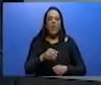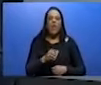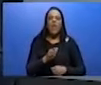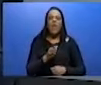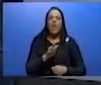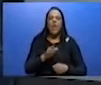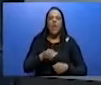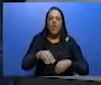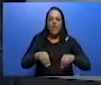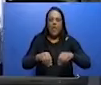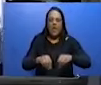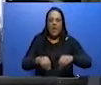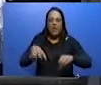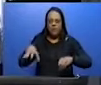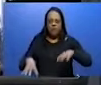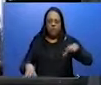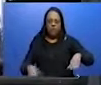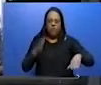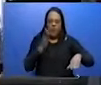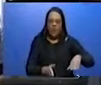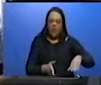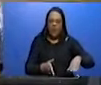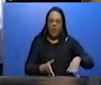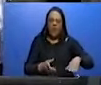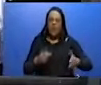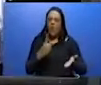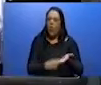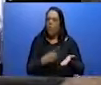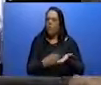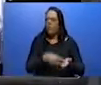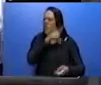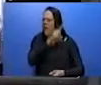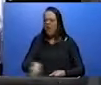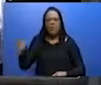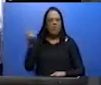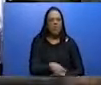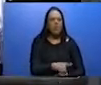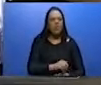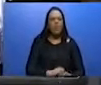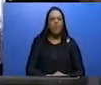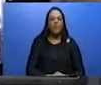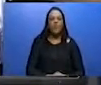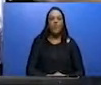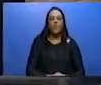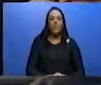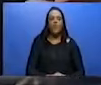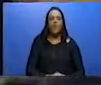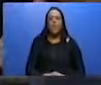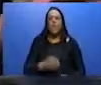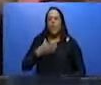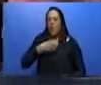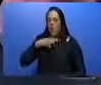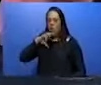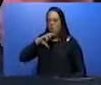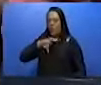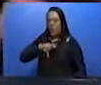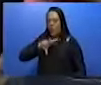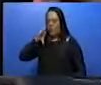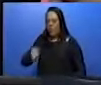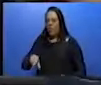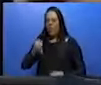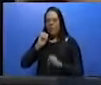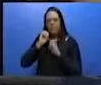os franceses caíram fora antes que o bicho pegasse, os capitães-mor que viraram donos das terras, das